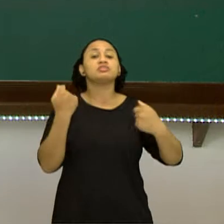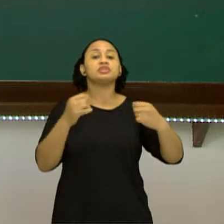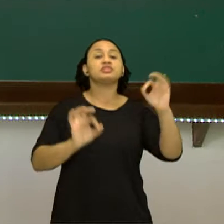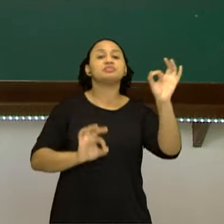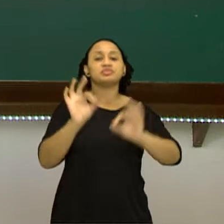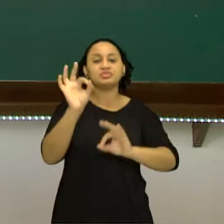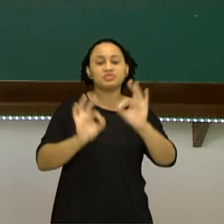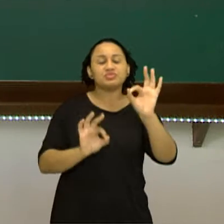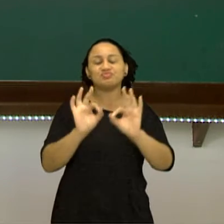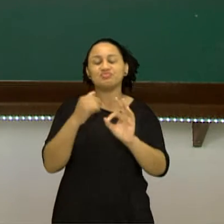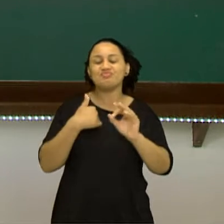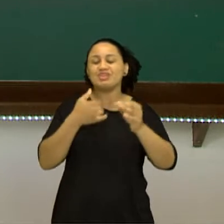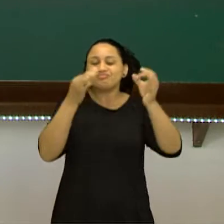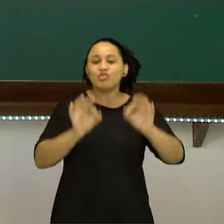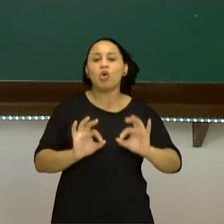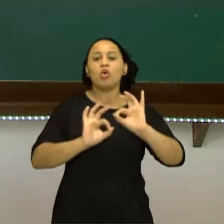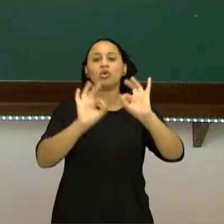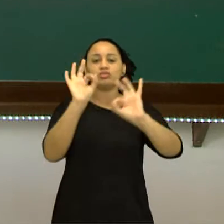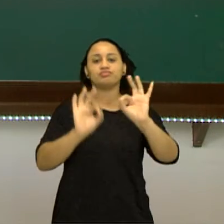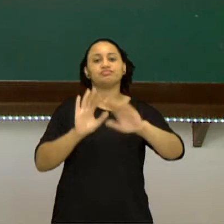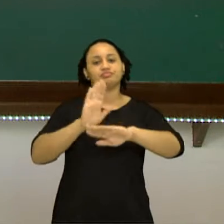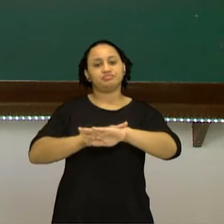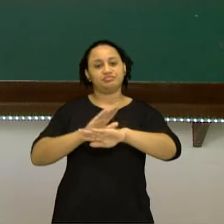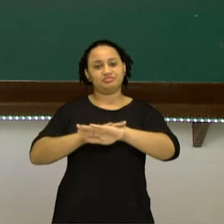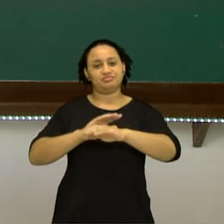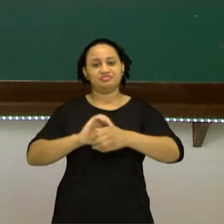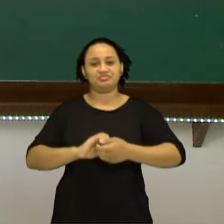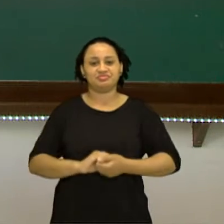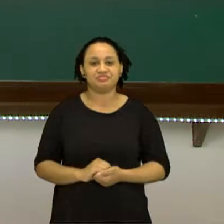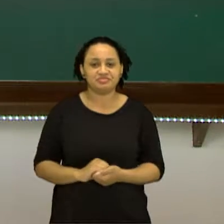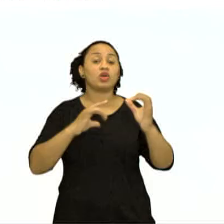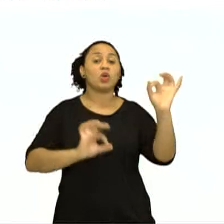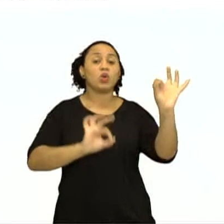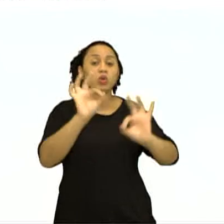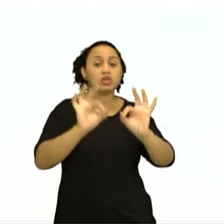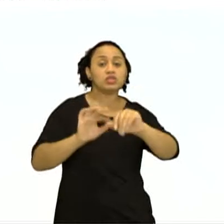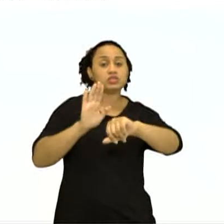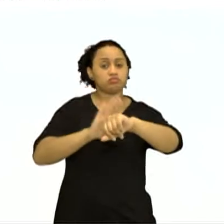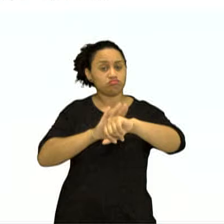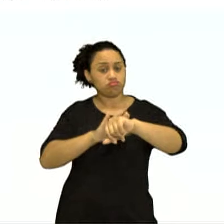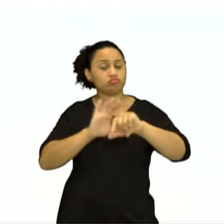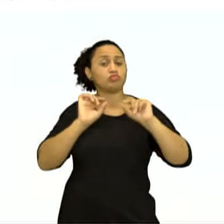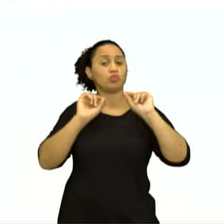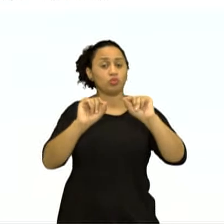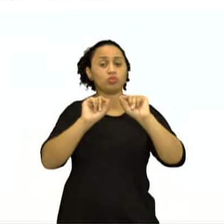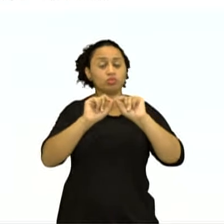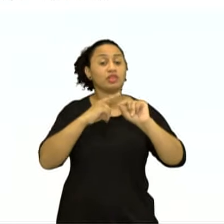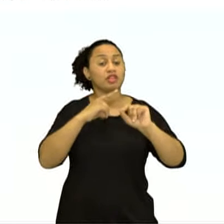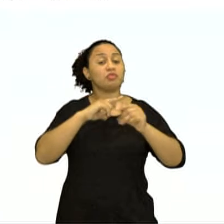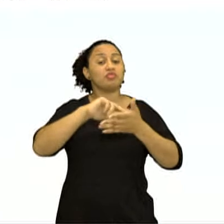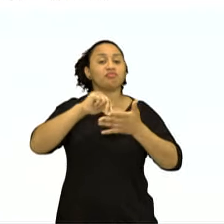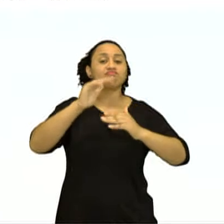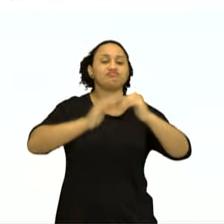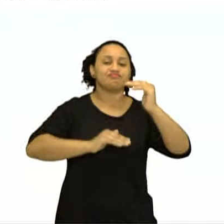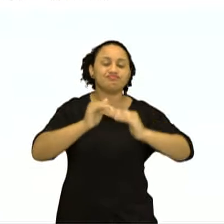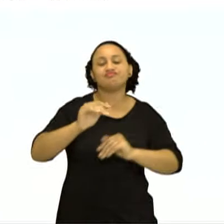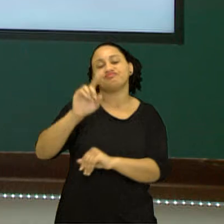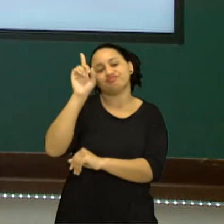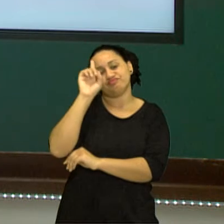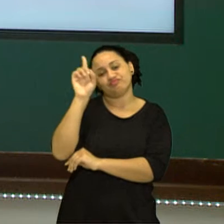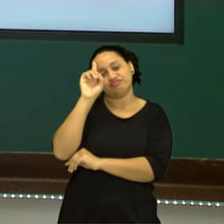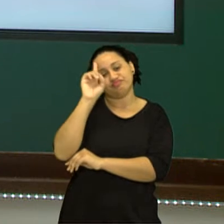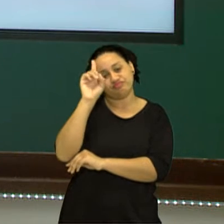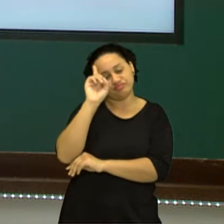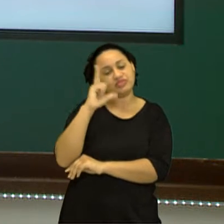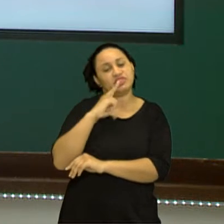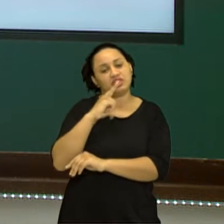ter uma excelente gestão do tempo. Nós temos muitas atividades no nosso dia a dia, né? A gente tem